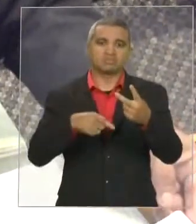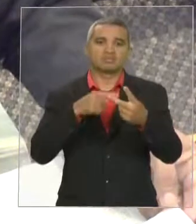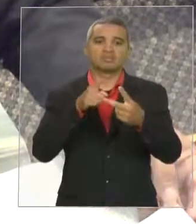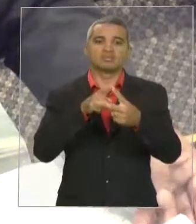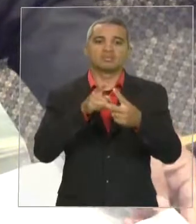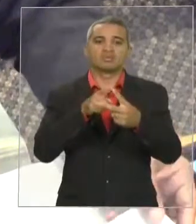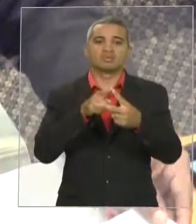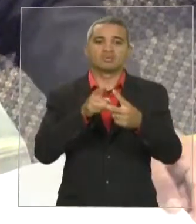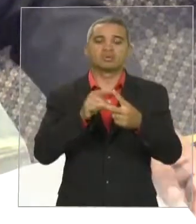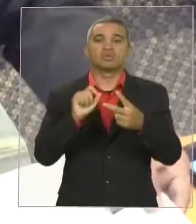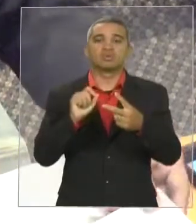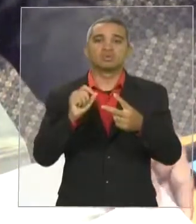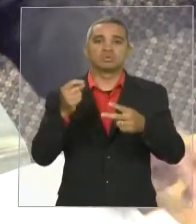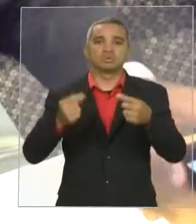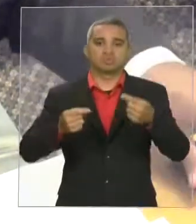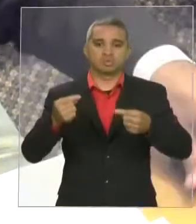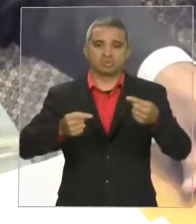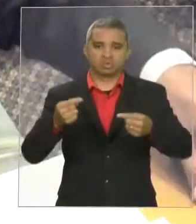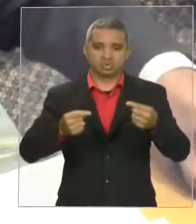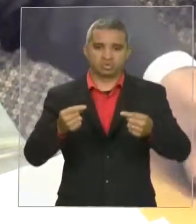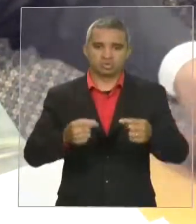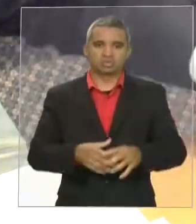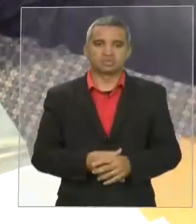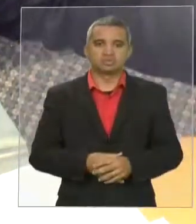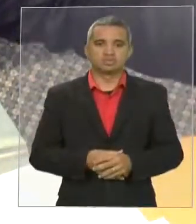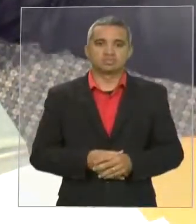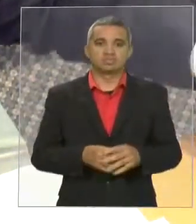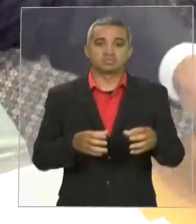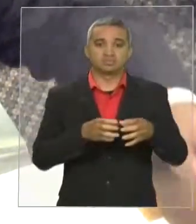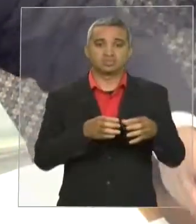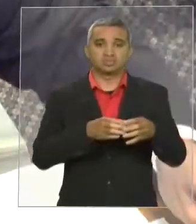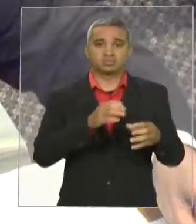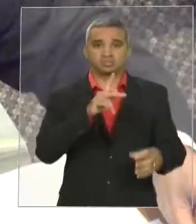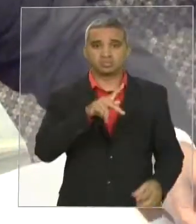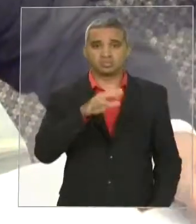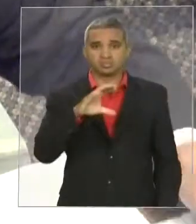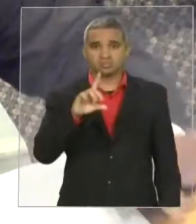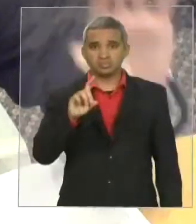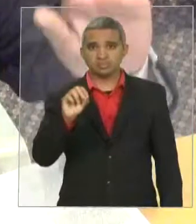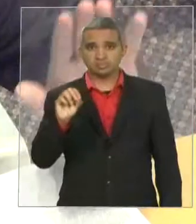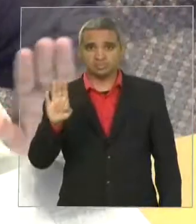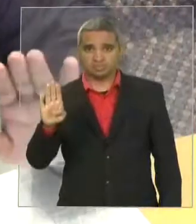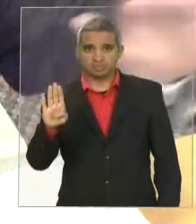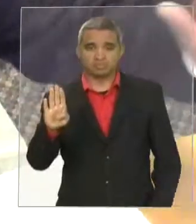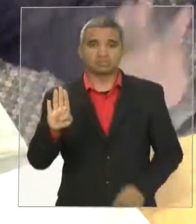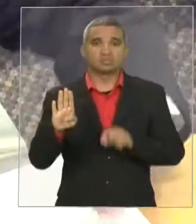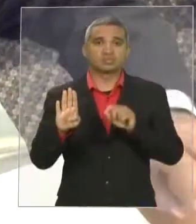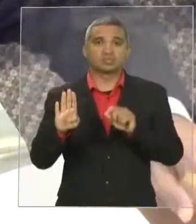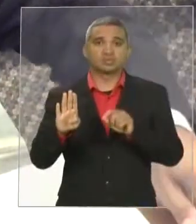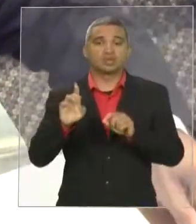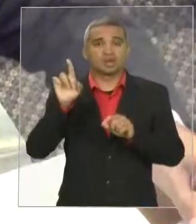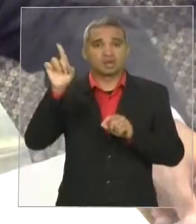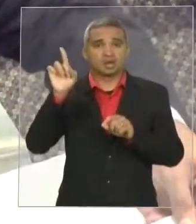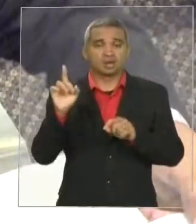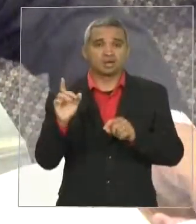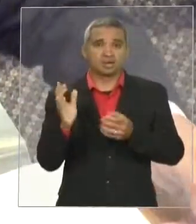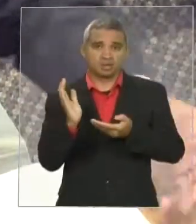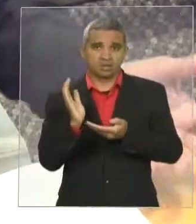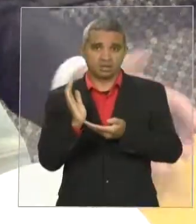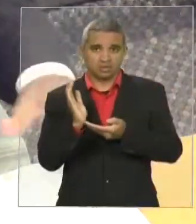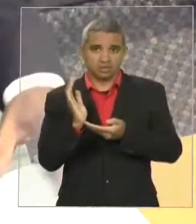até polido e não se tornou um partido. Mas o PCdoB é o partido que mais trava a pauta no Congresso, mais trava a pauta na